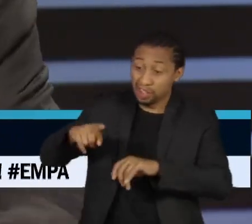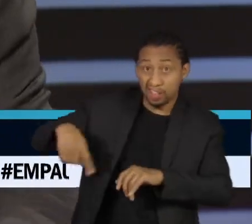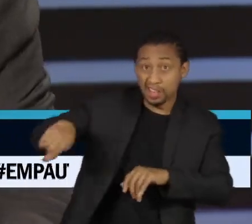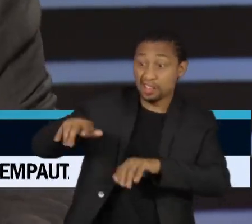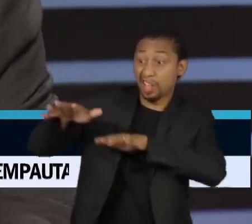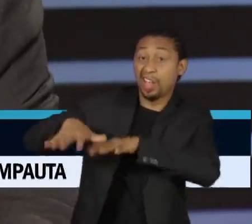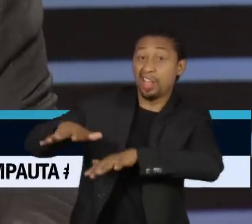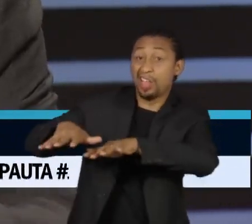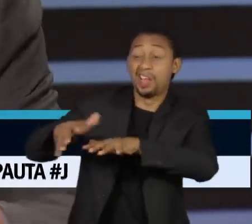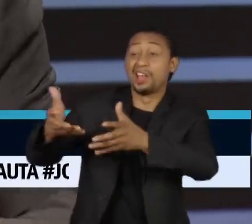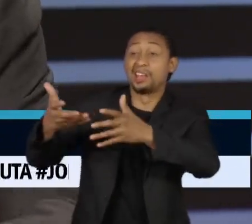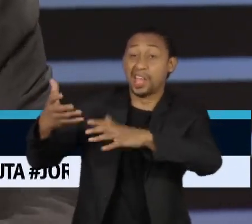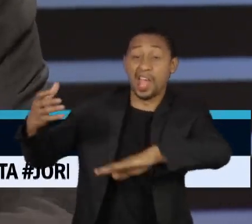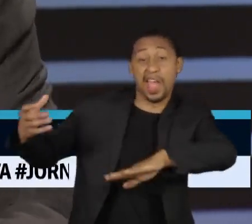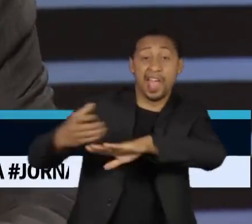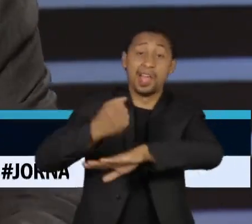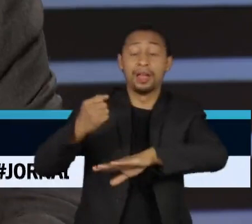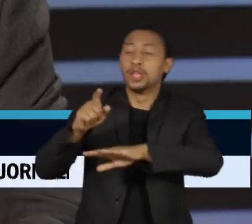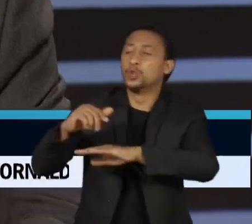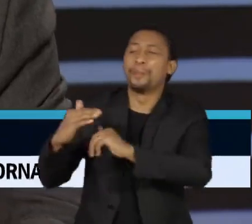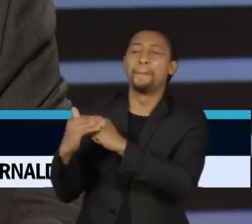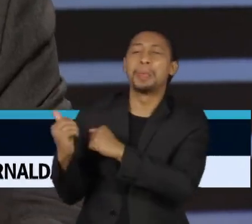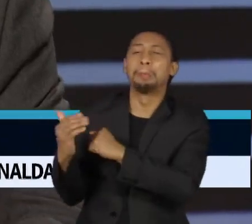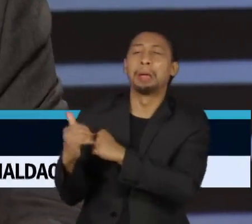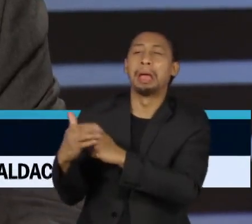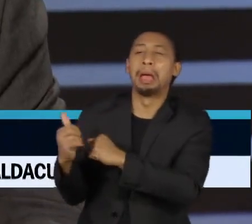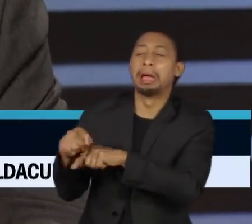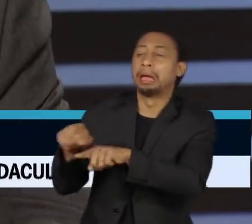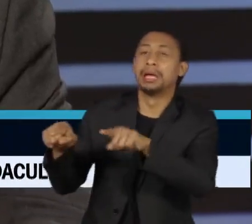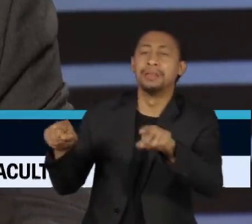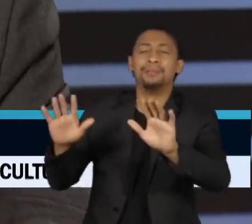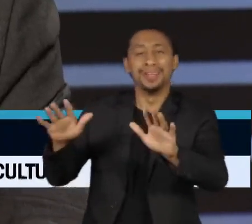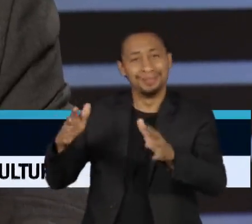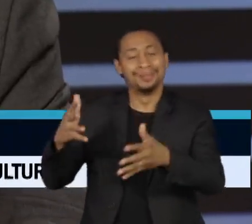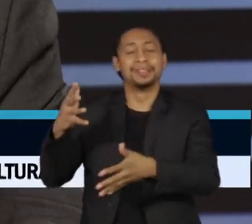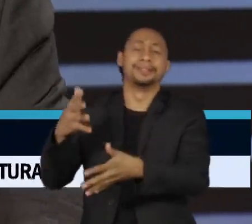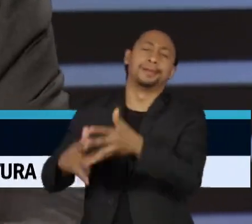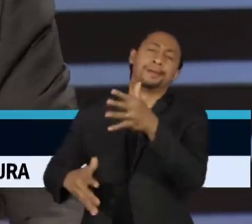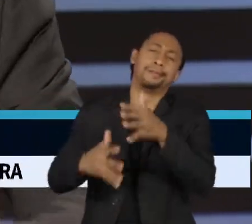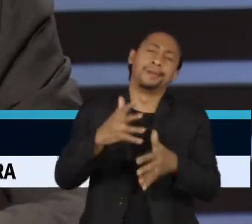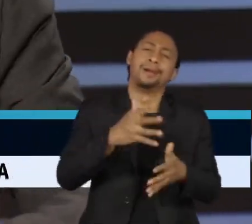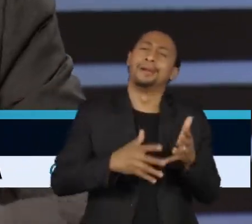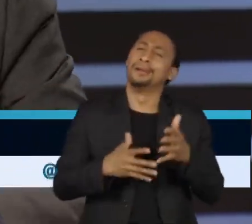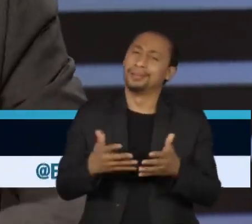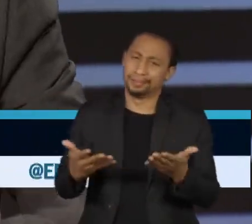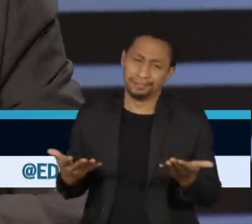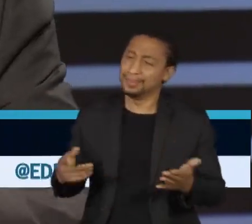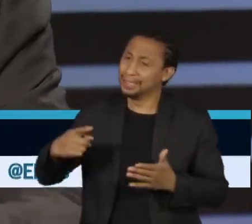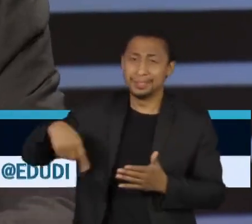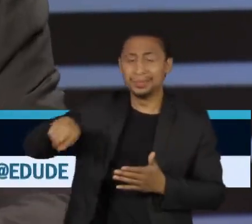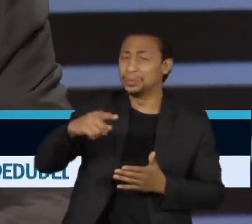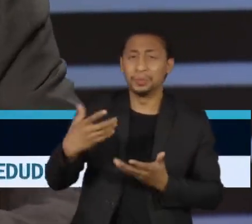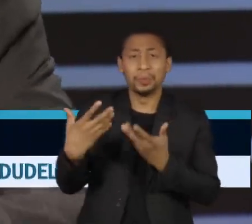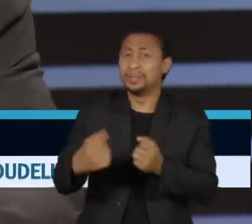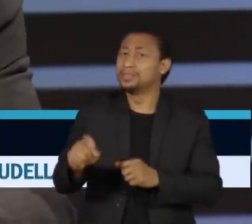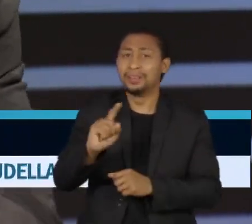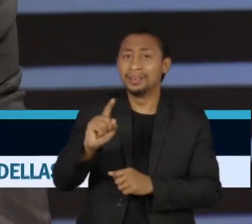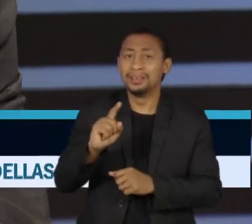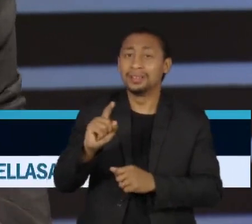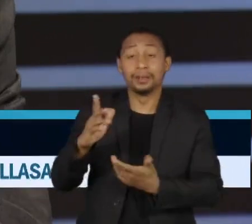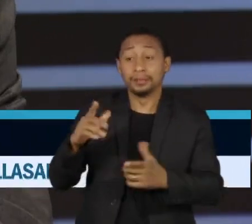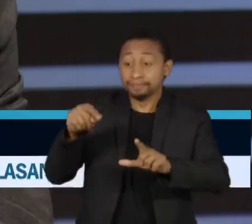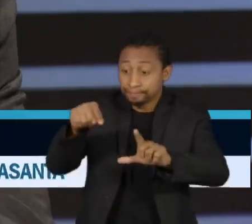ficam fazendo isso, são mimados, mas ficam fazendo chicana, ficam atrapalhando ainda mais, porque não reconhecem a legitimidade do processo em que